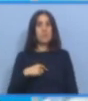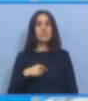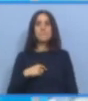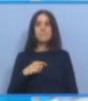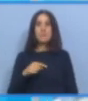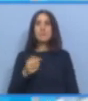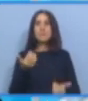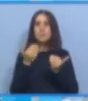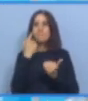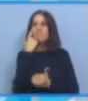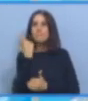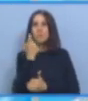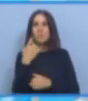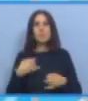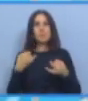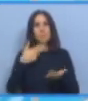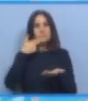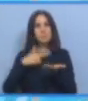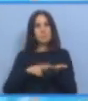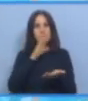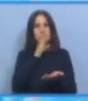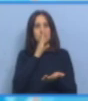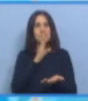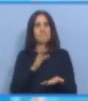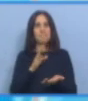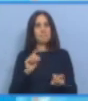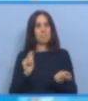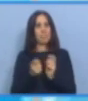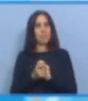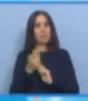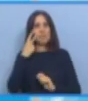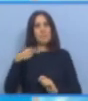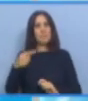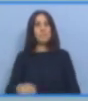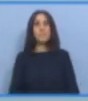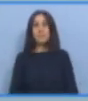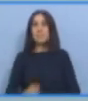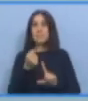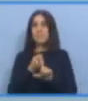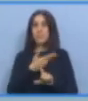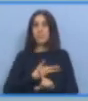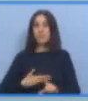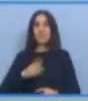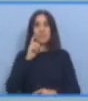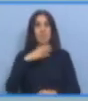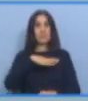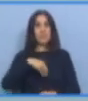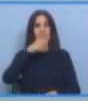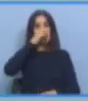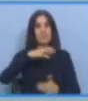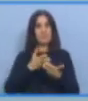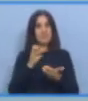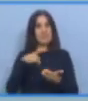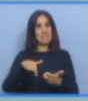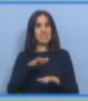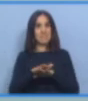à procura dessa informação e depois concretizarmos a mudança no nosso dia-a-dia. Fica esse desafio no assinalar do Dia Mundial do Ambiente,